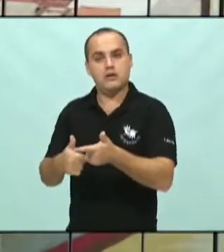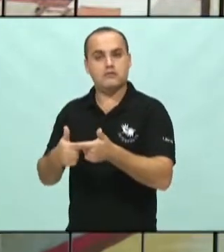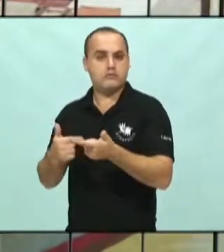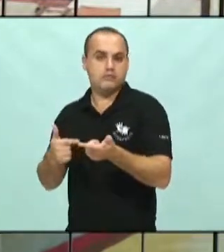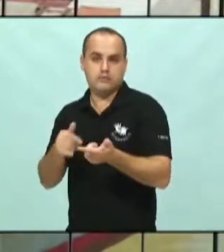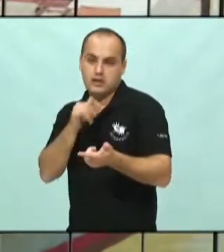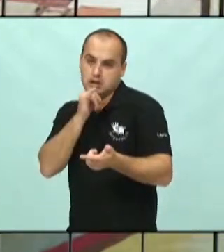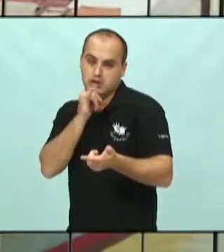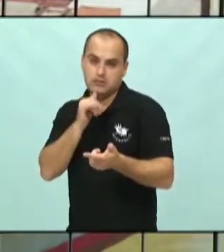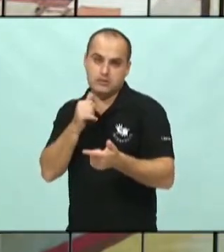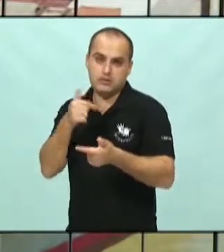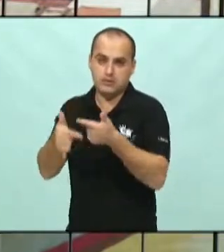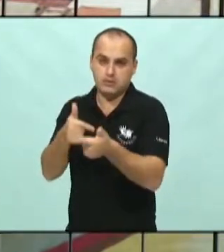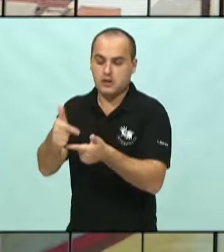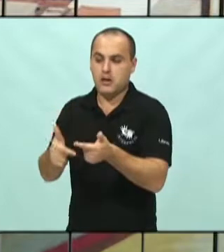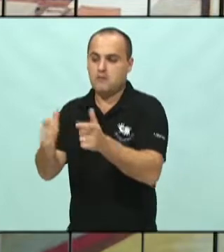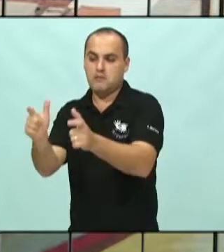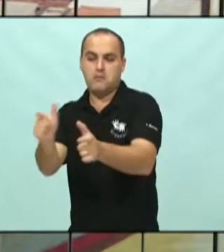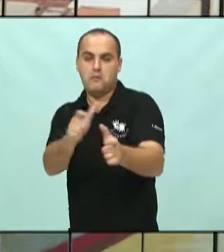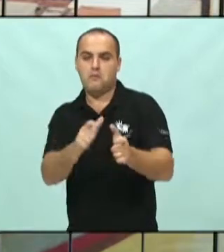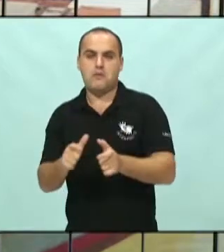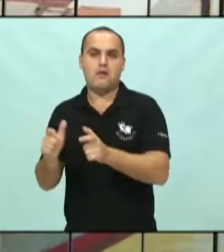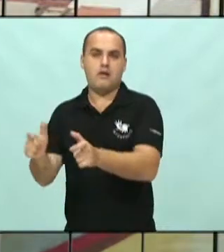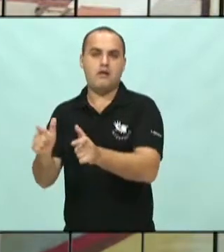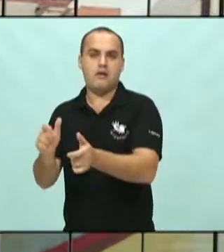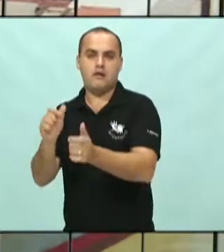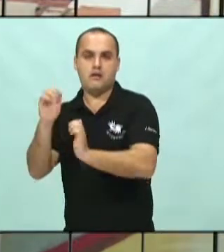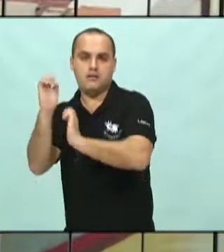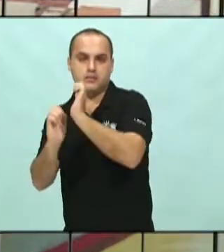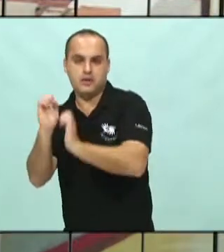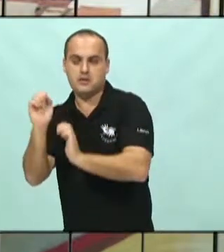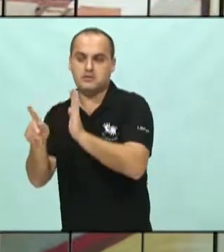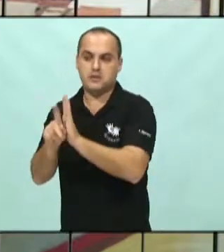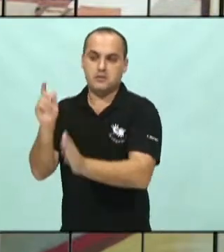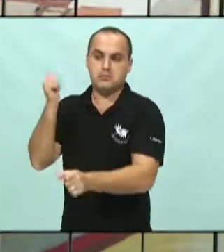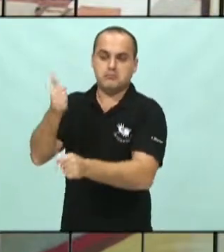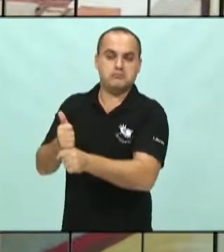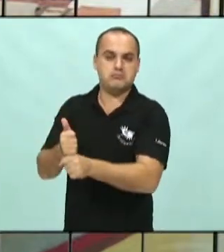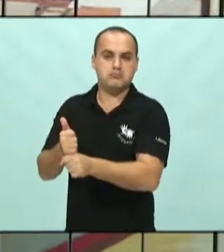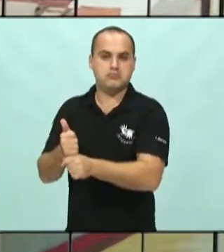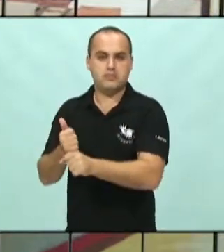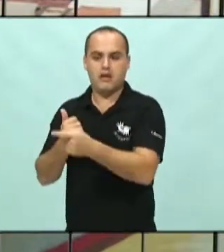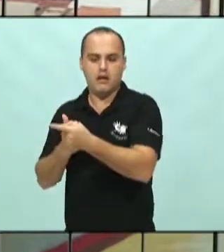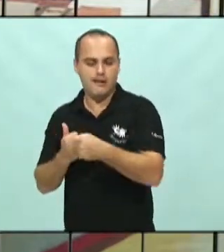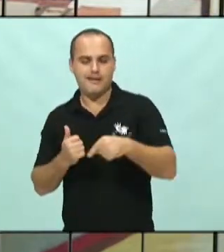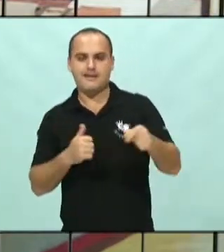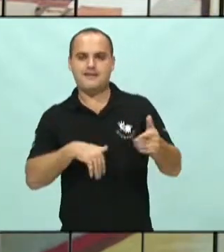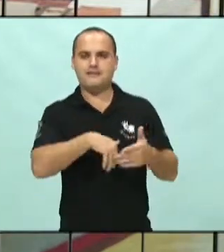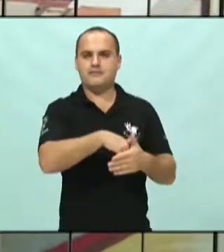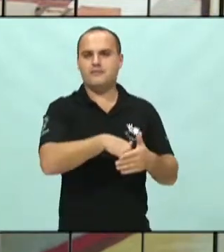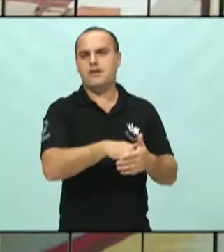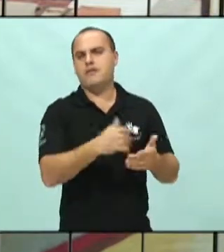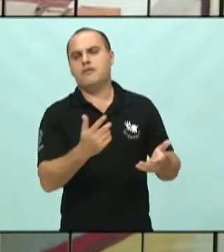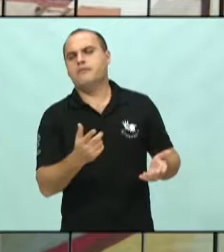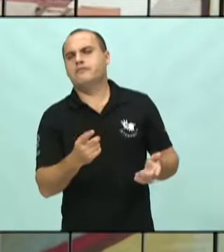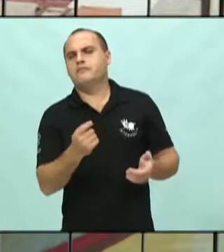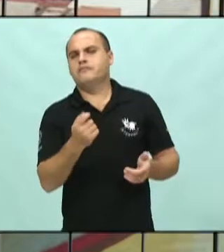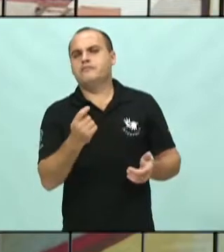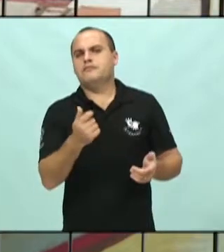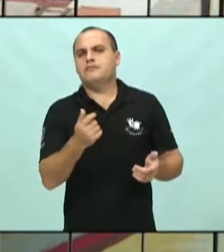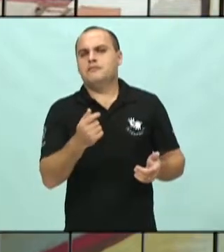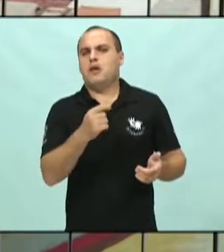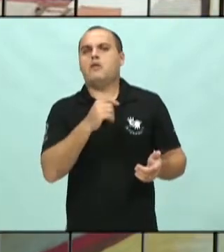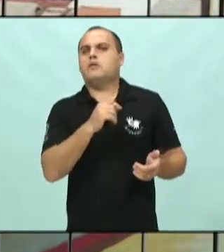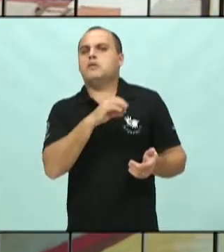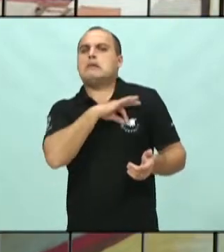Trabalhavam em algum lugar, com uma empresa dos diretores, e ali o futebol ele ganhava ali uma ajuda